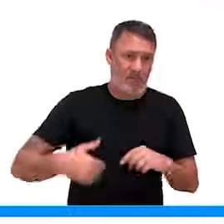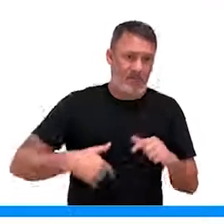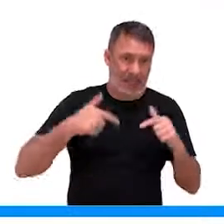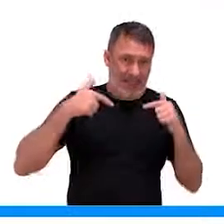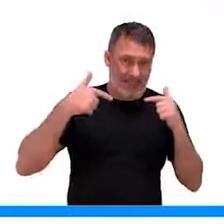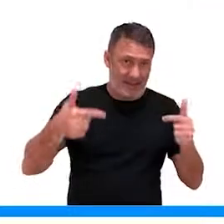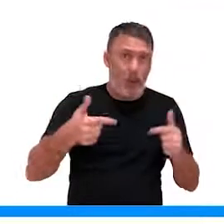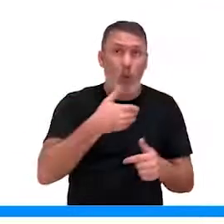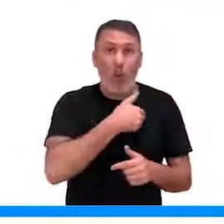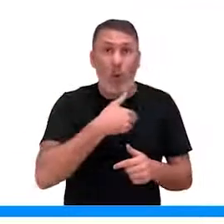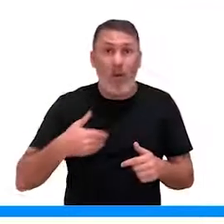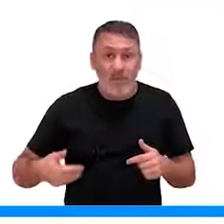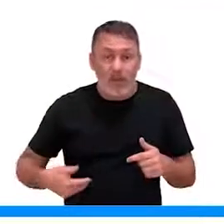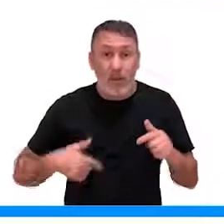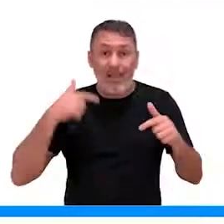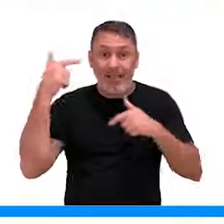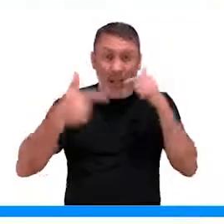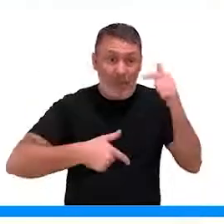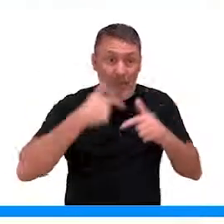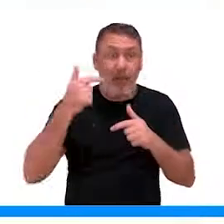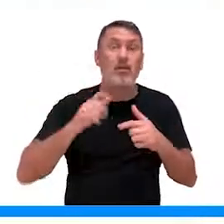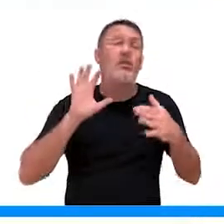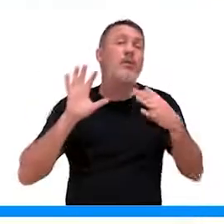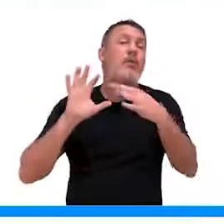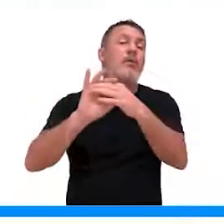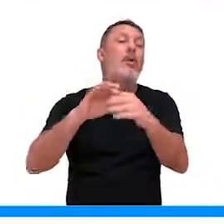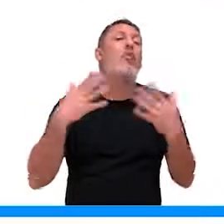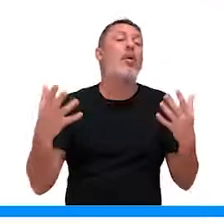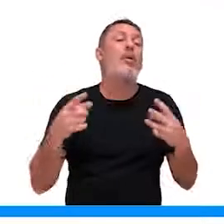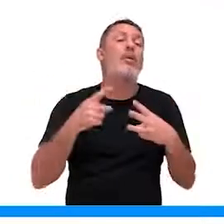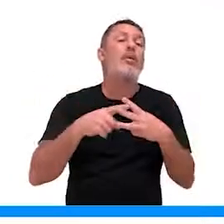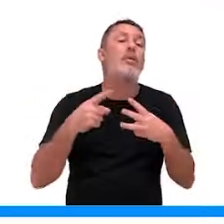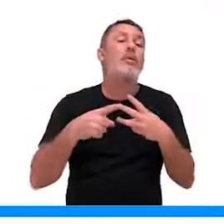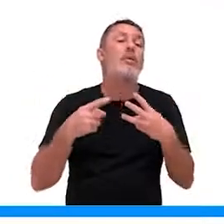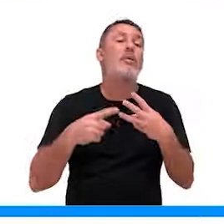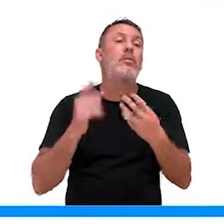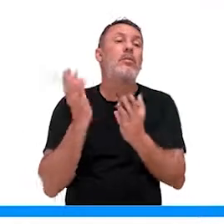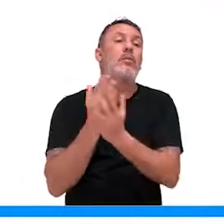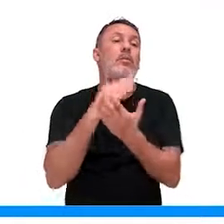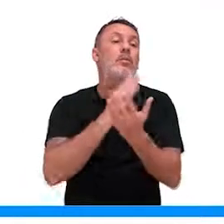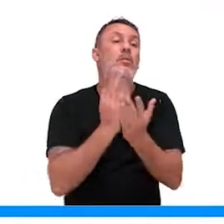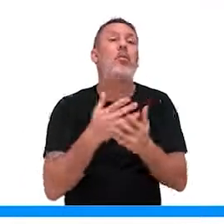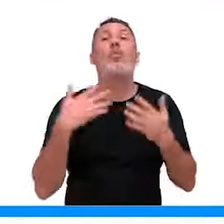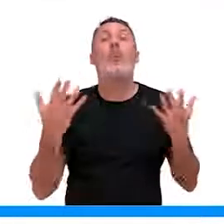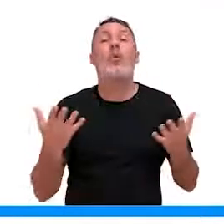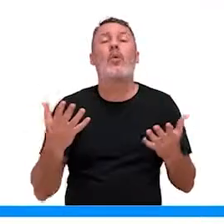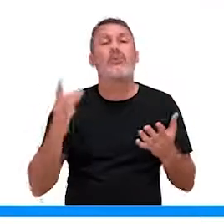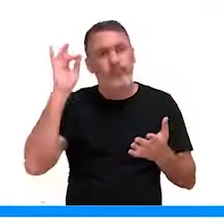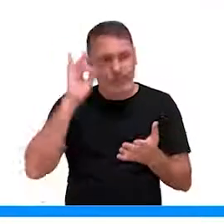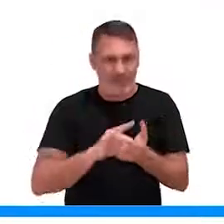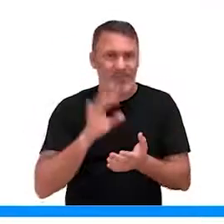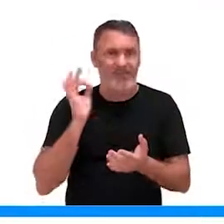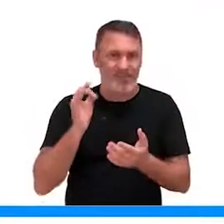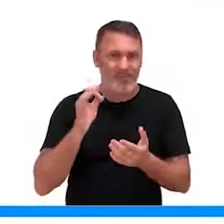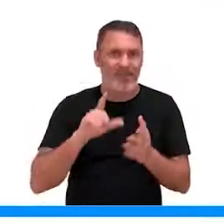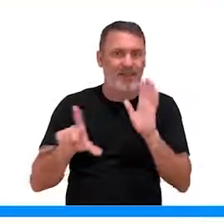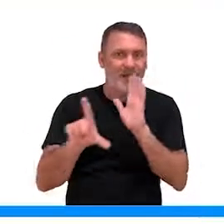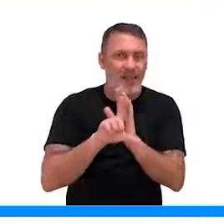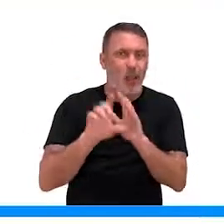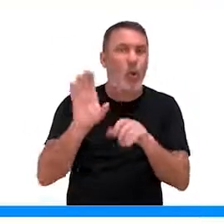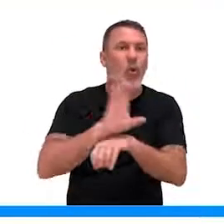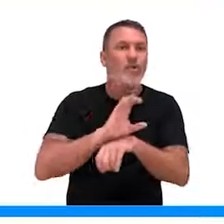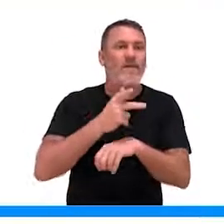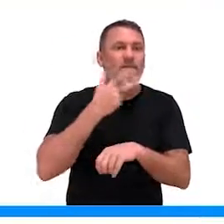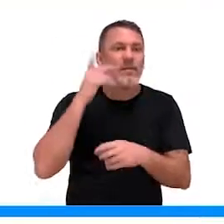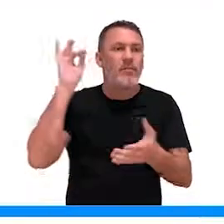governo, ele atua de acordo com a divisão territorial reconhecida constitucionalmente, correto? O governo,